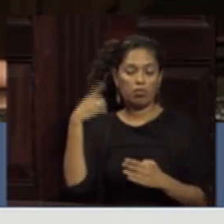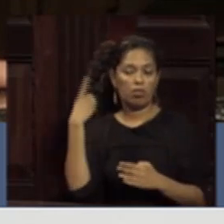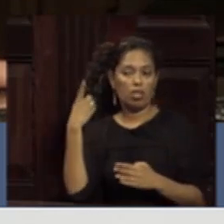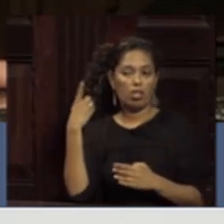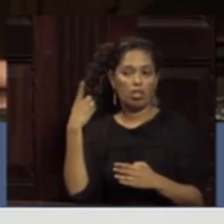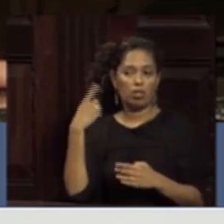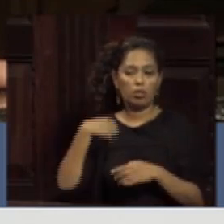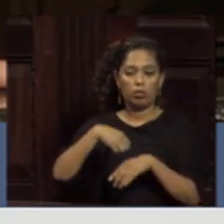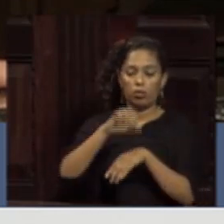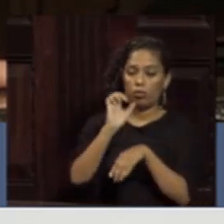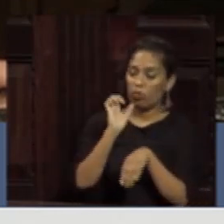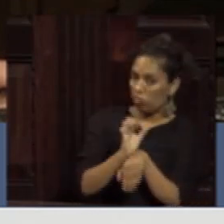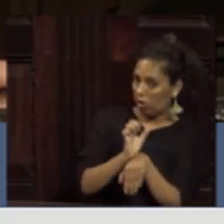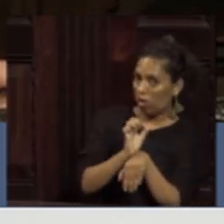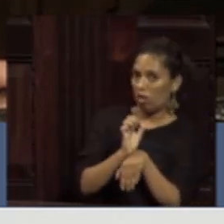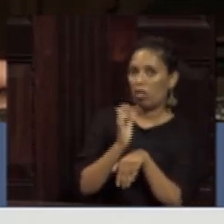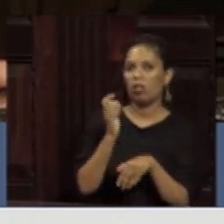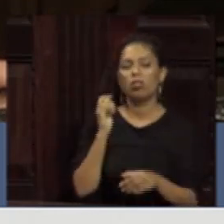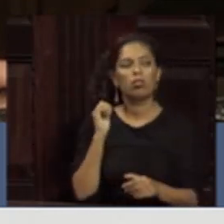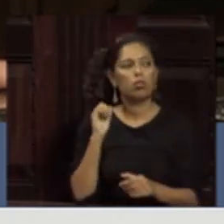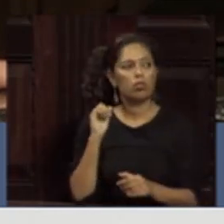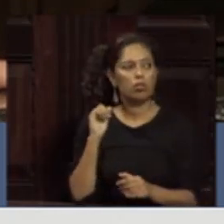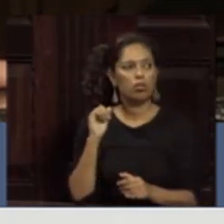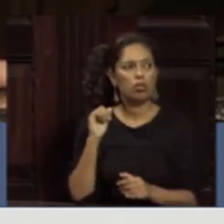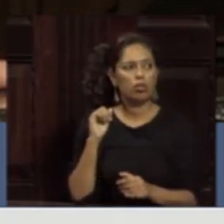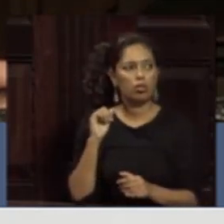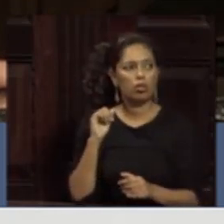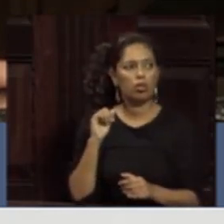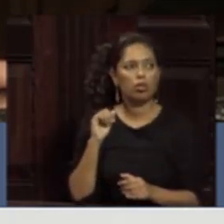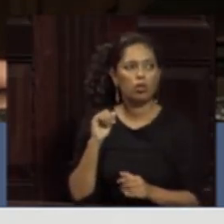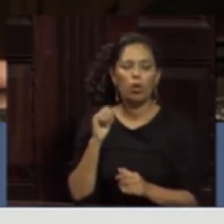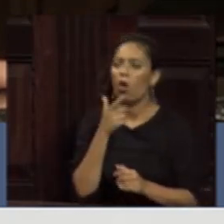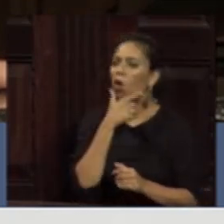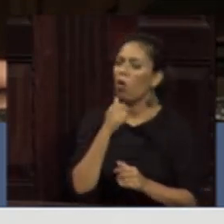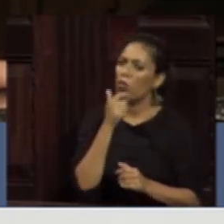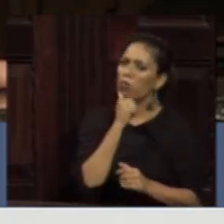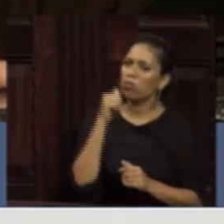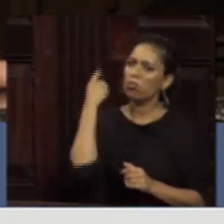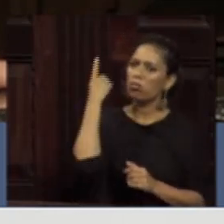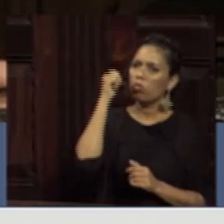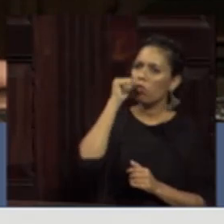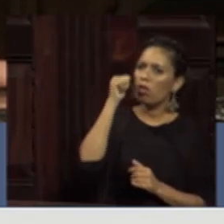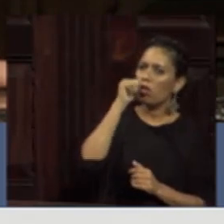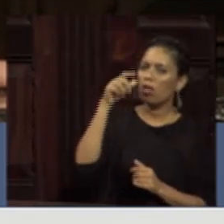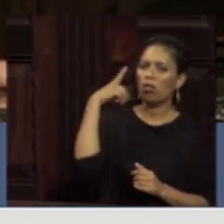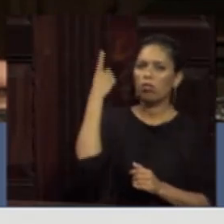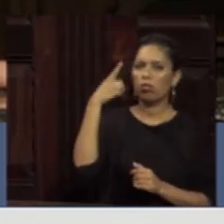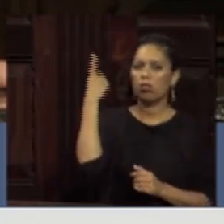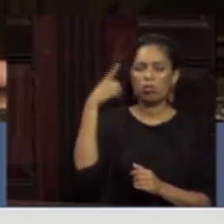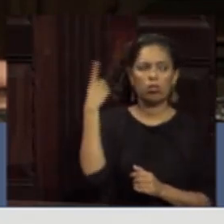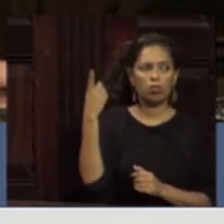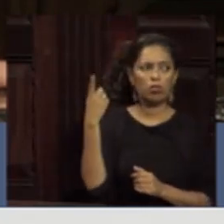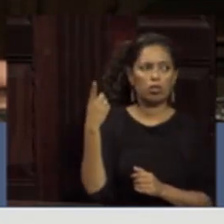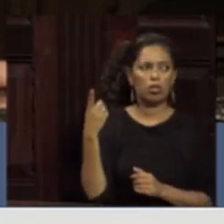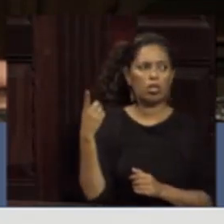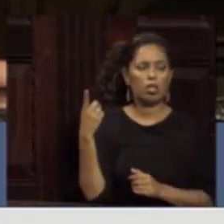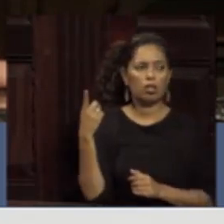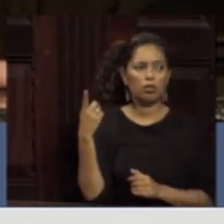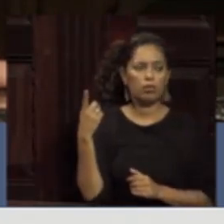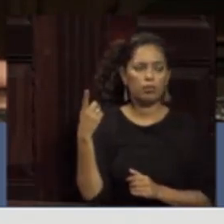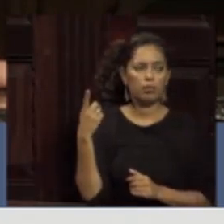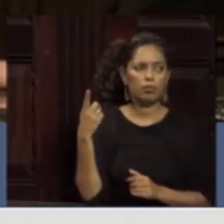estadual e federal. Um parlamentar, e aí eu tenho que dizer que é em